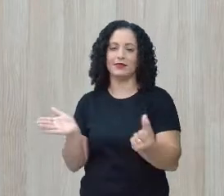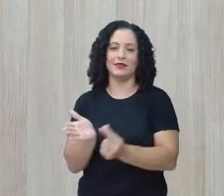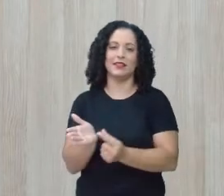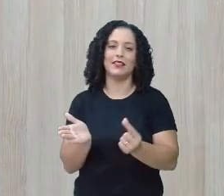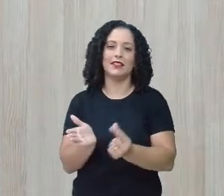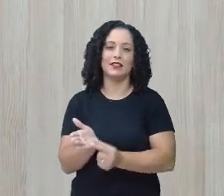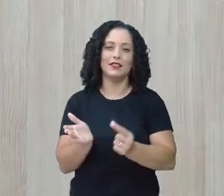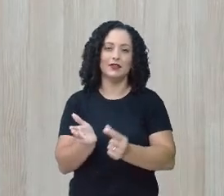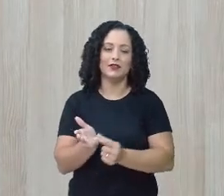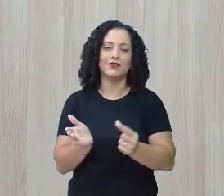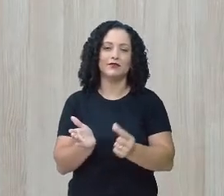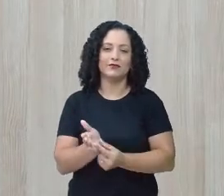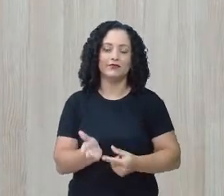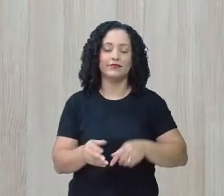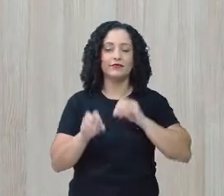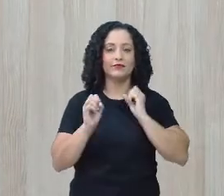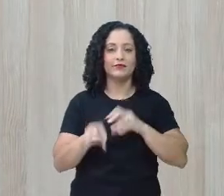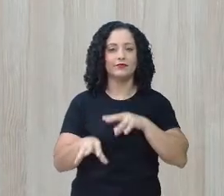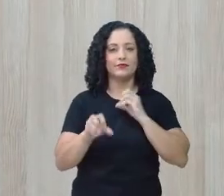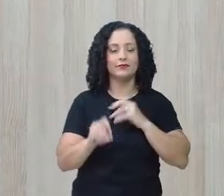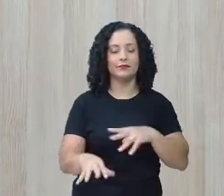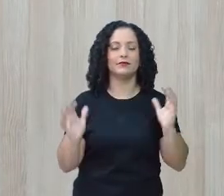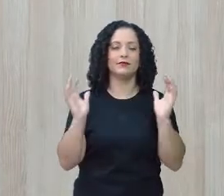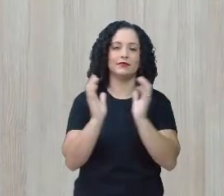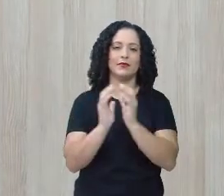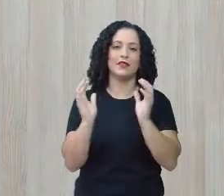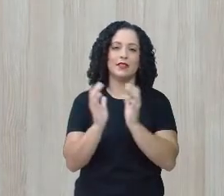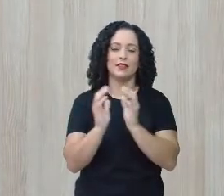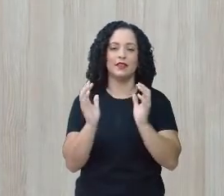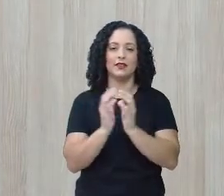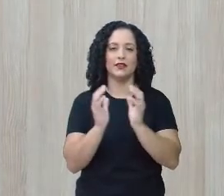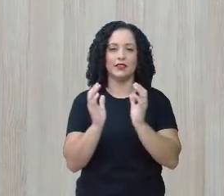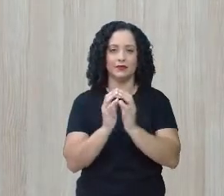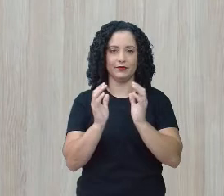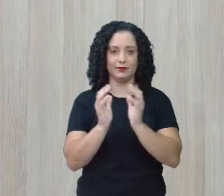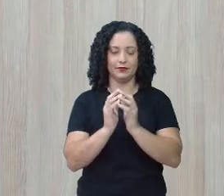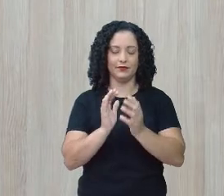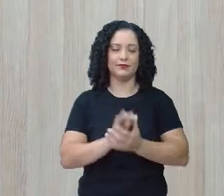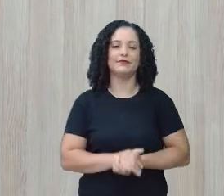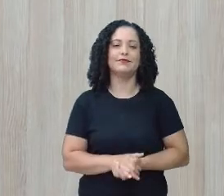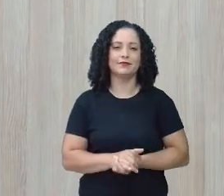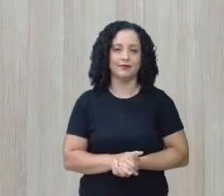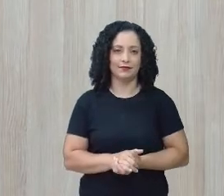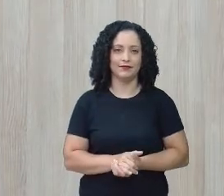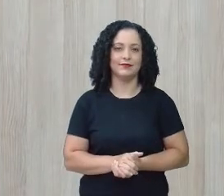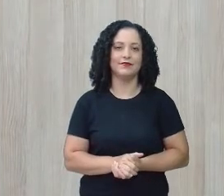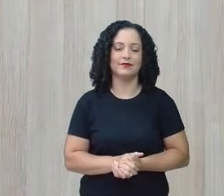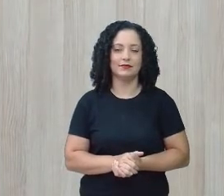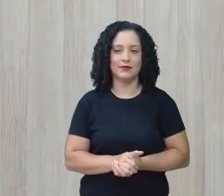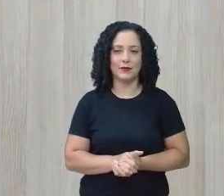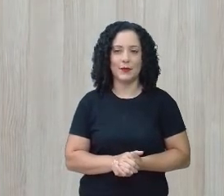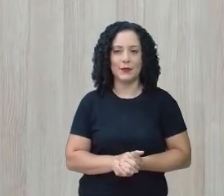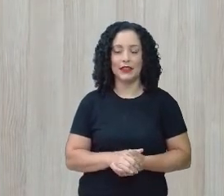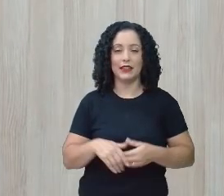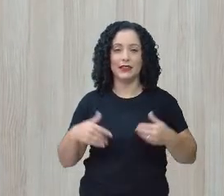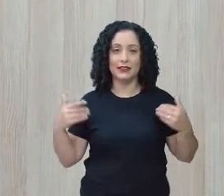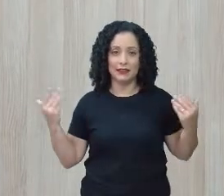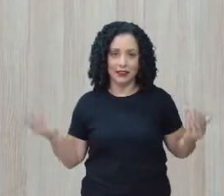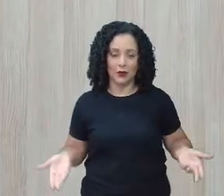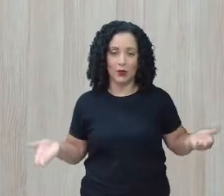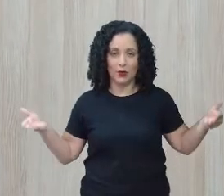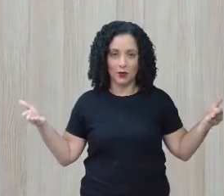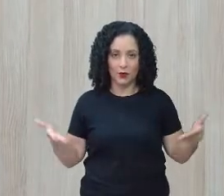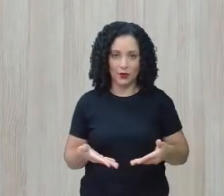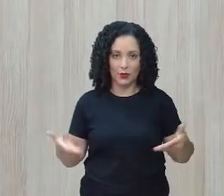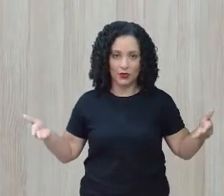aplicativo específica do sistema operacional do seu aparelho, ok? Então,